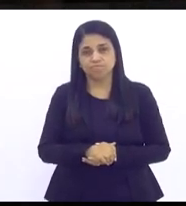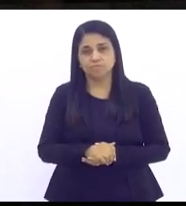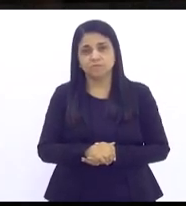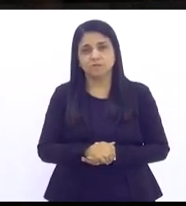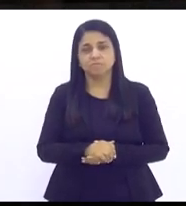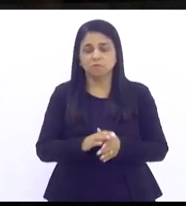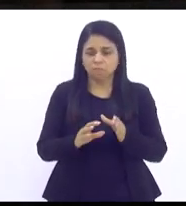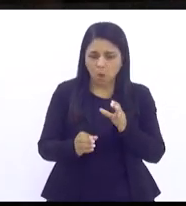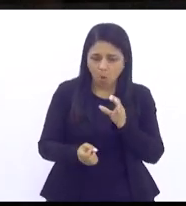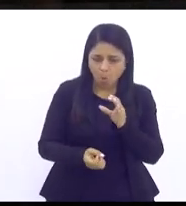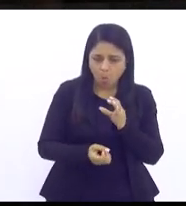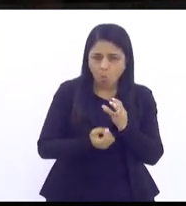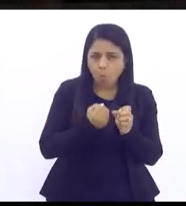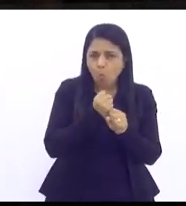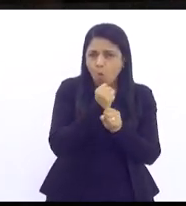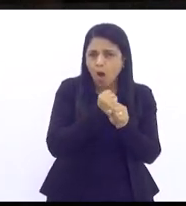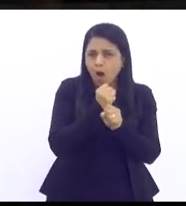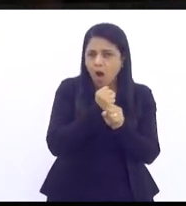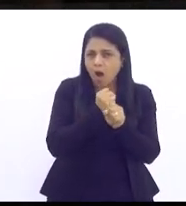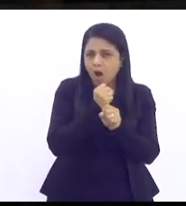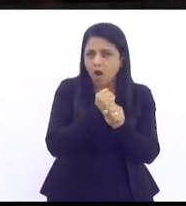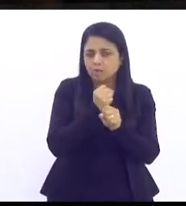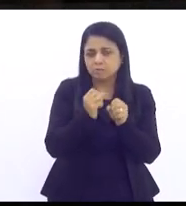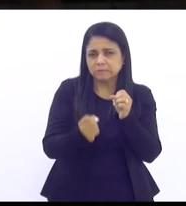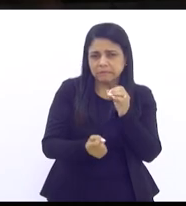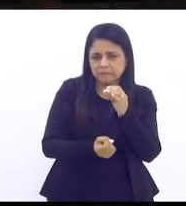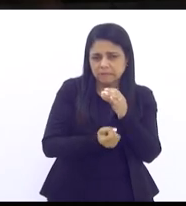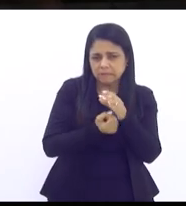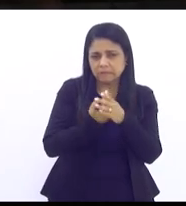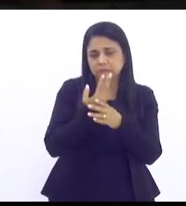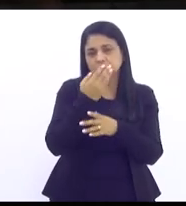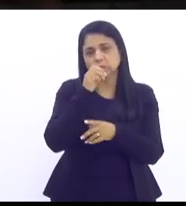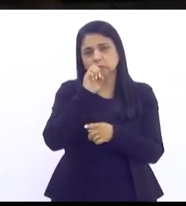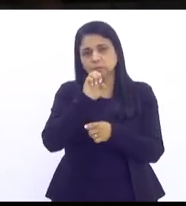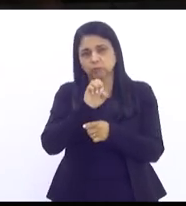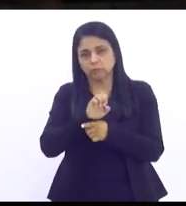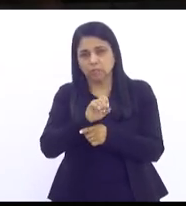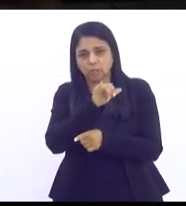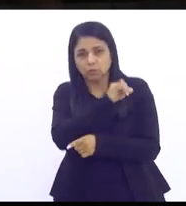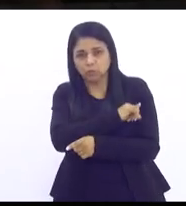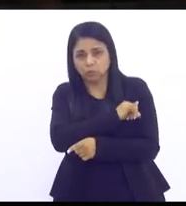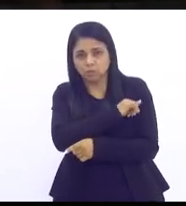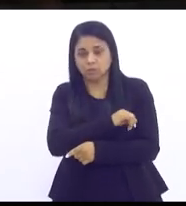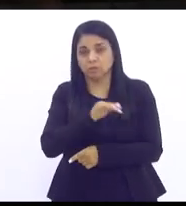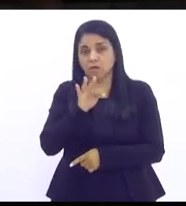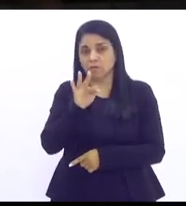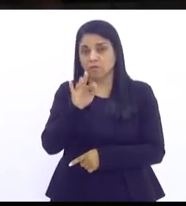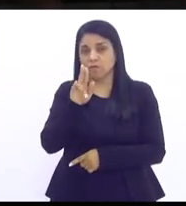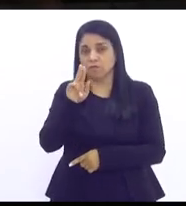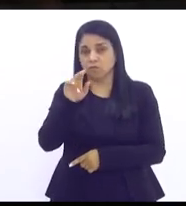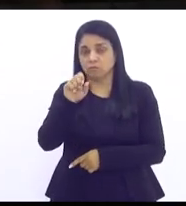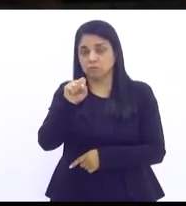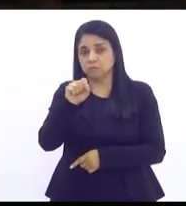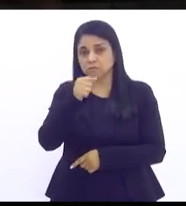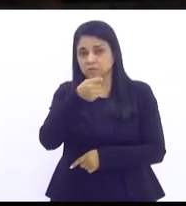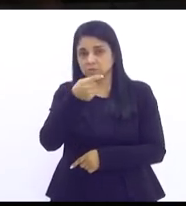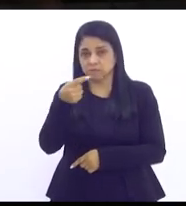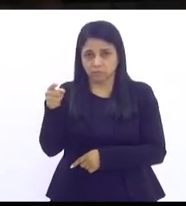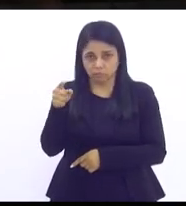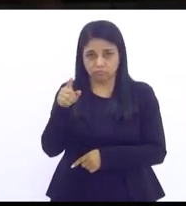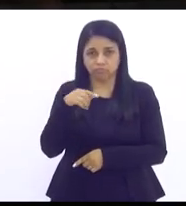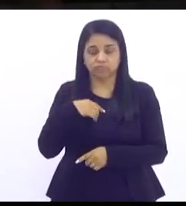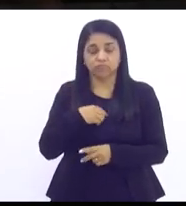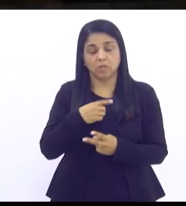de criação do Estado do Rio de Janeiro, na fusão. Porque antes da fusão eram outros